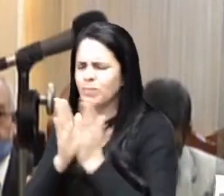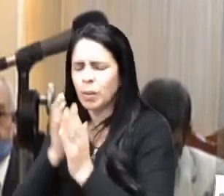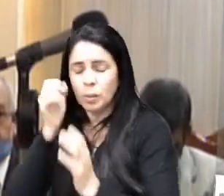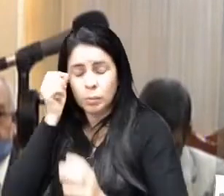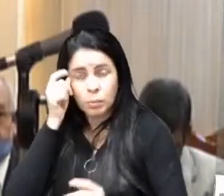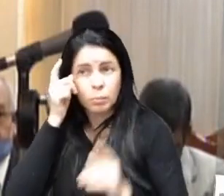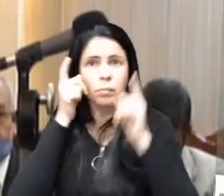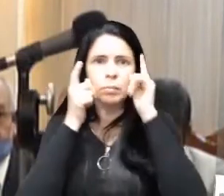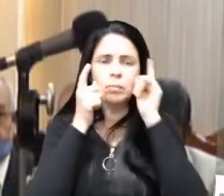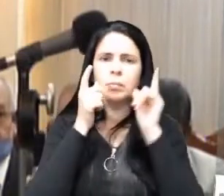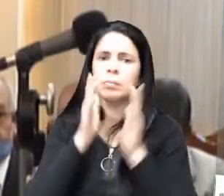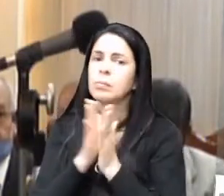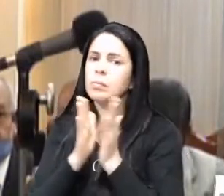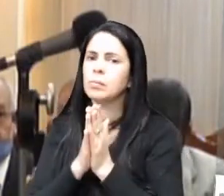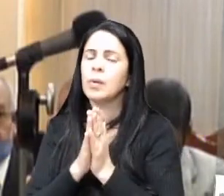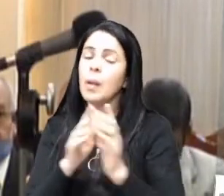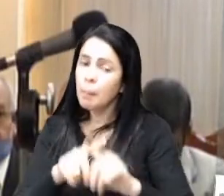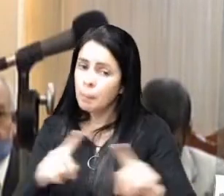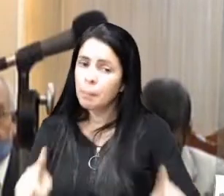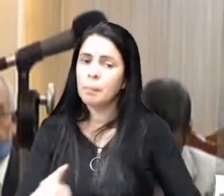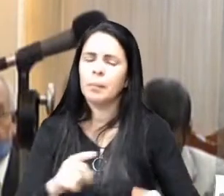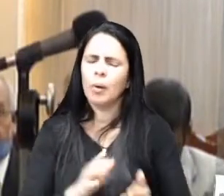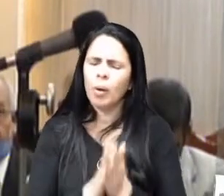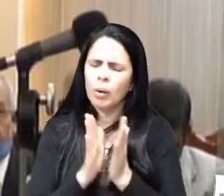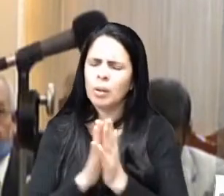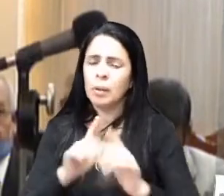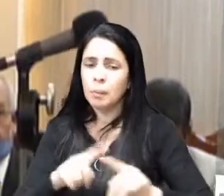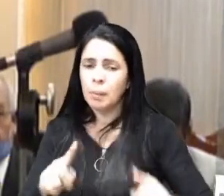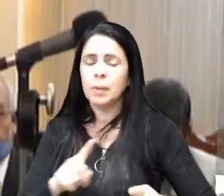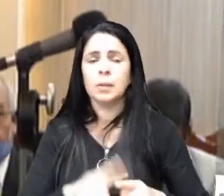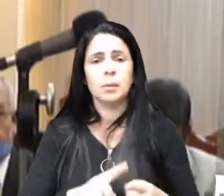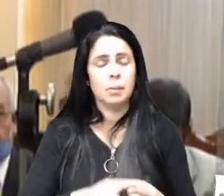também ame a seu irmão.